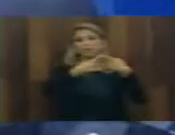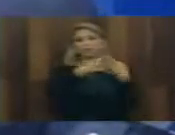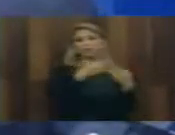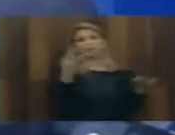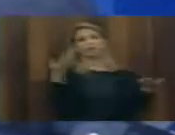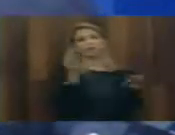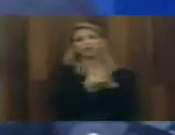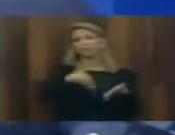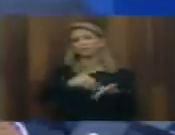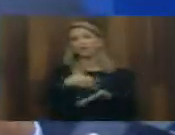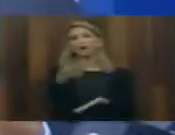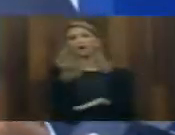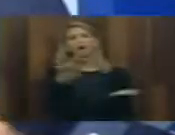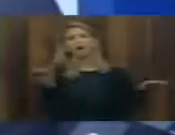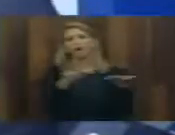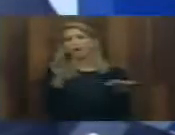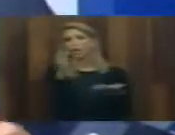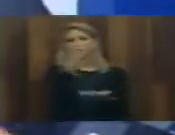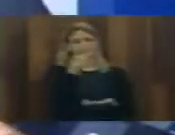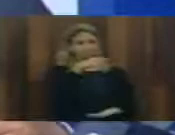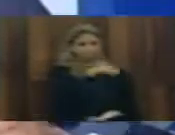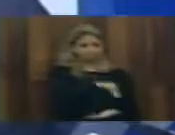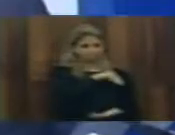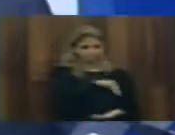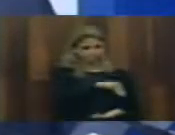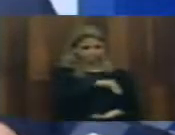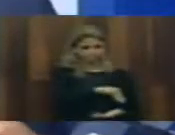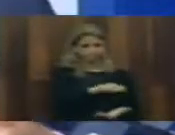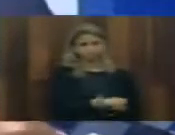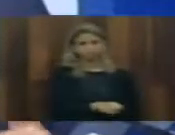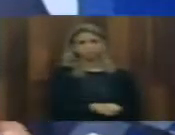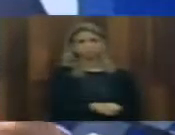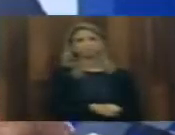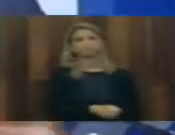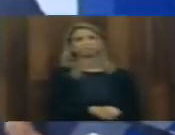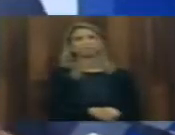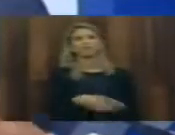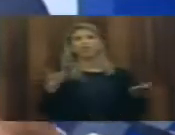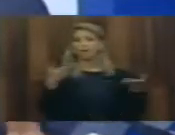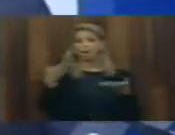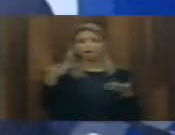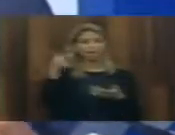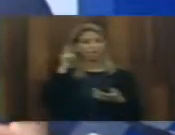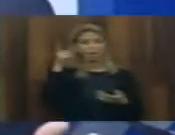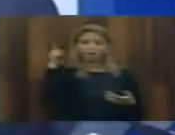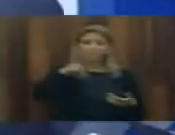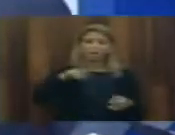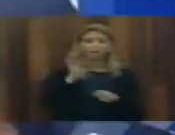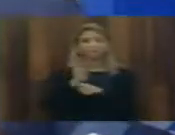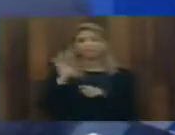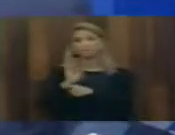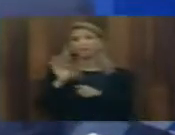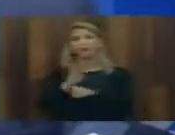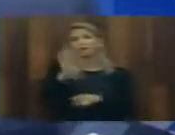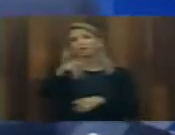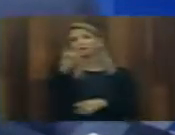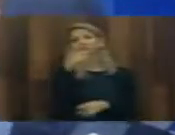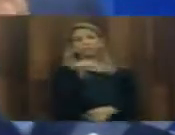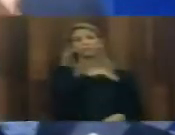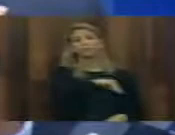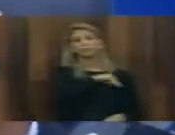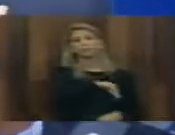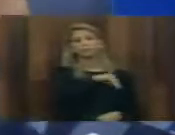e ele já não aguenta, a maquinária já não aguenta mais fazer ajudar e ajudar o município, não recebe.